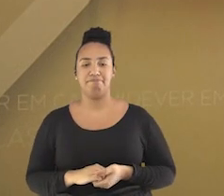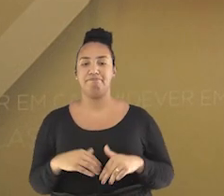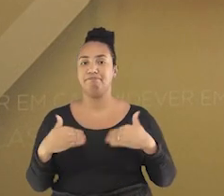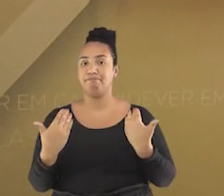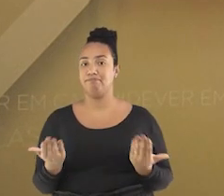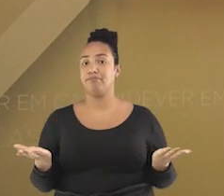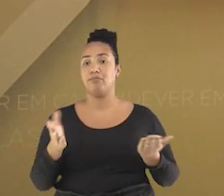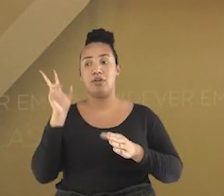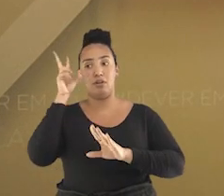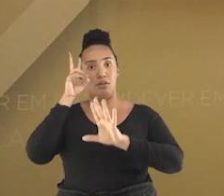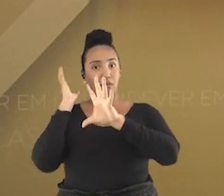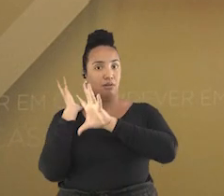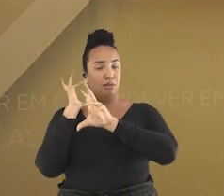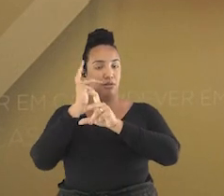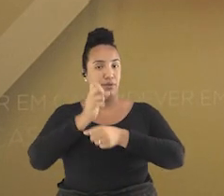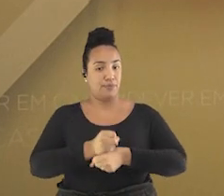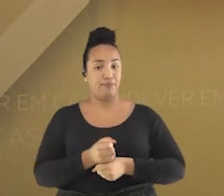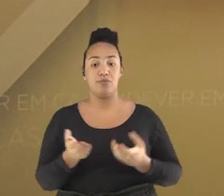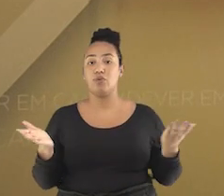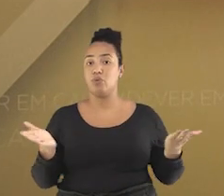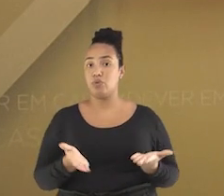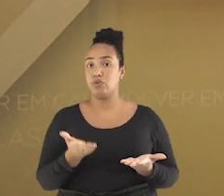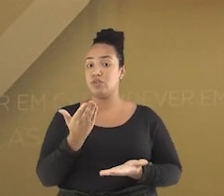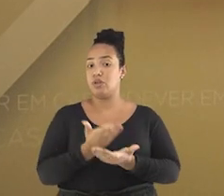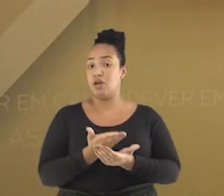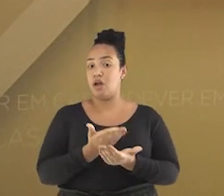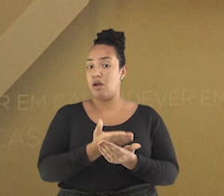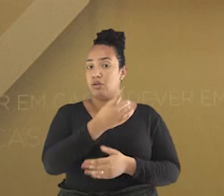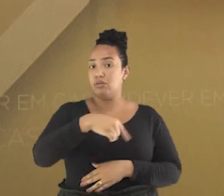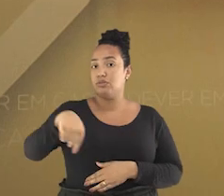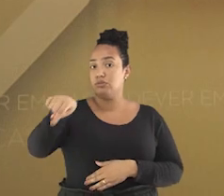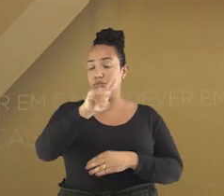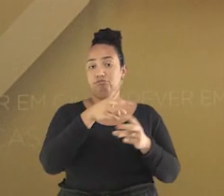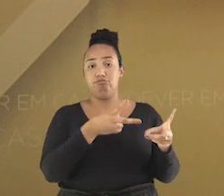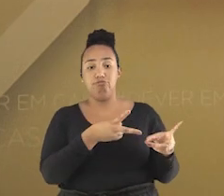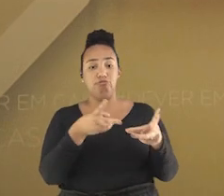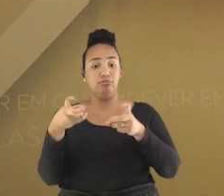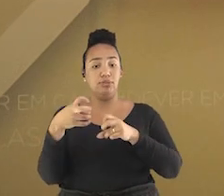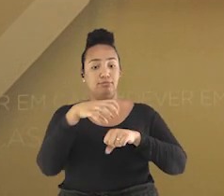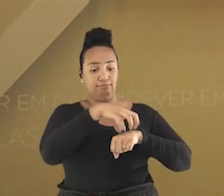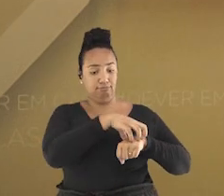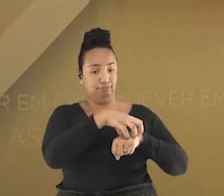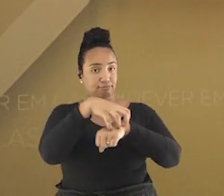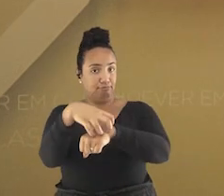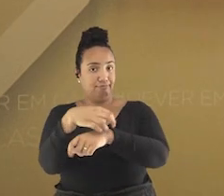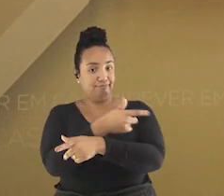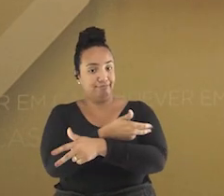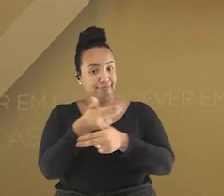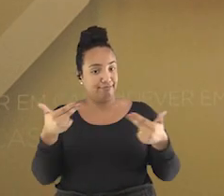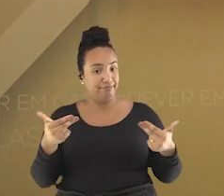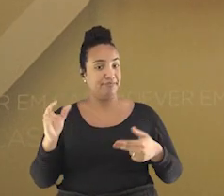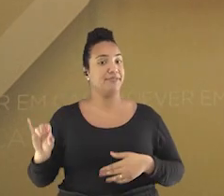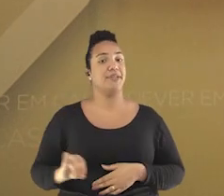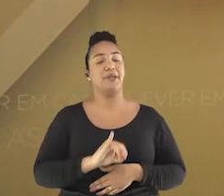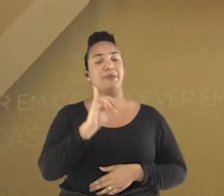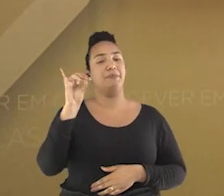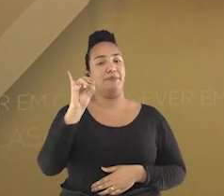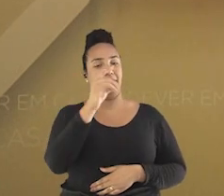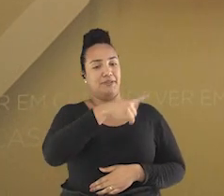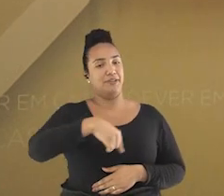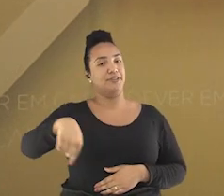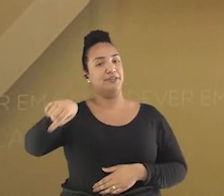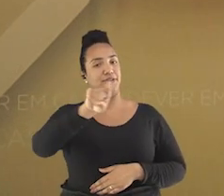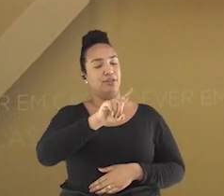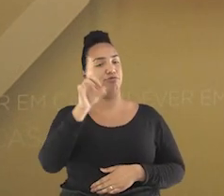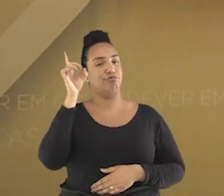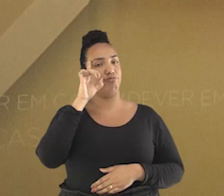Recapitulando, na aula de hoje, nós percebemos como os meios de transporte eles são importantes para nos